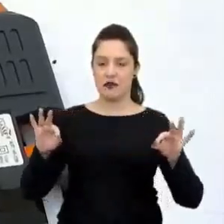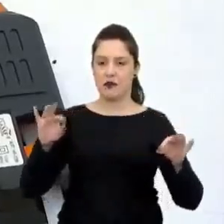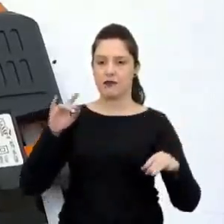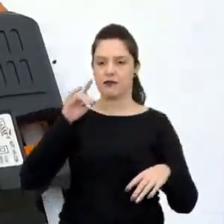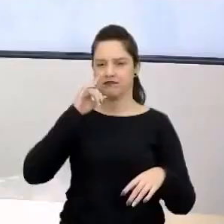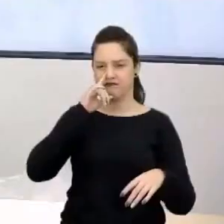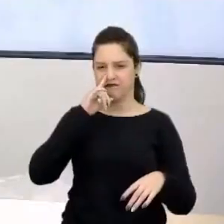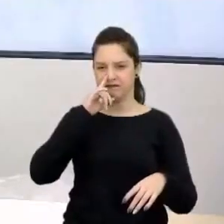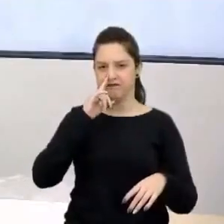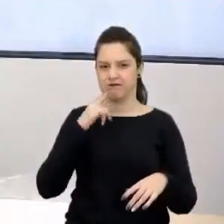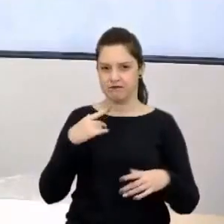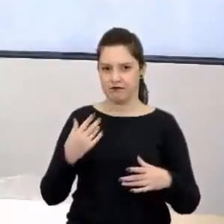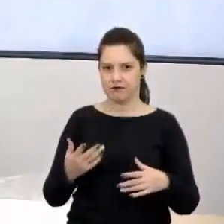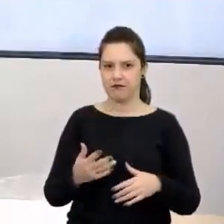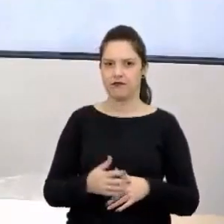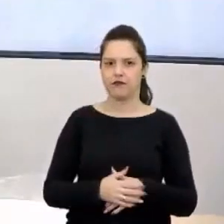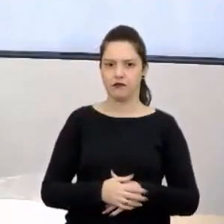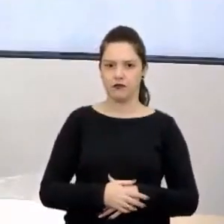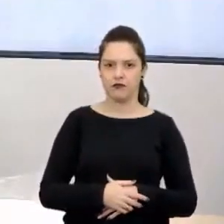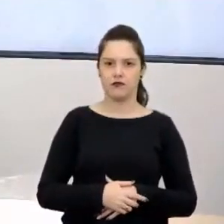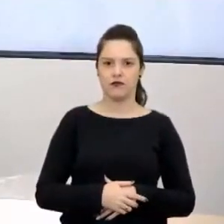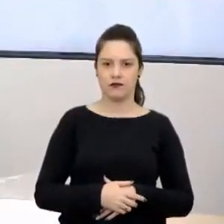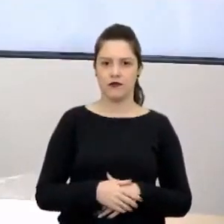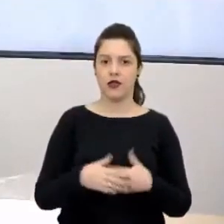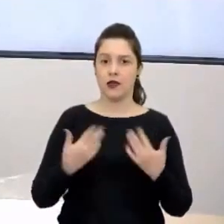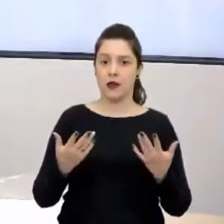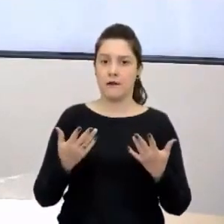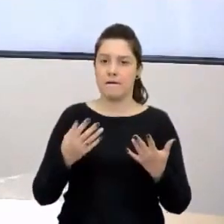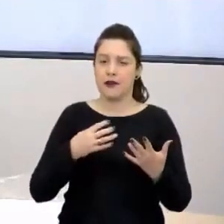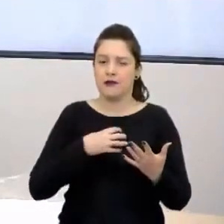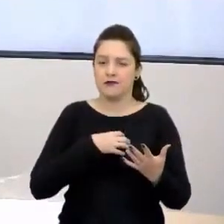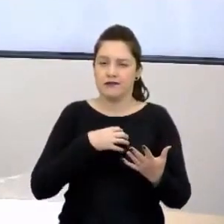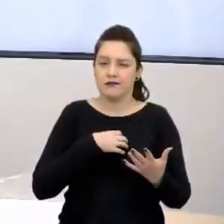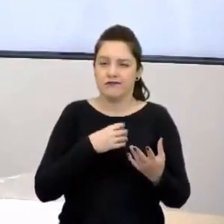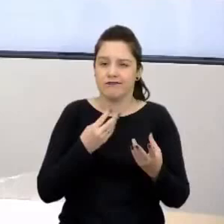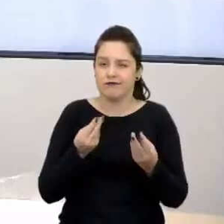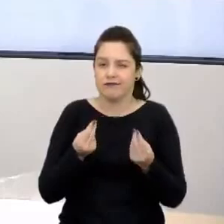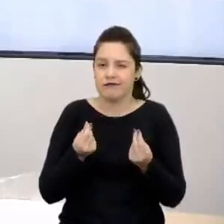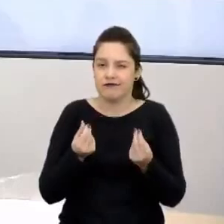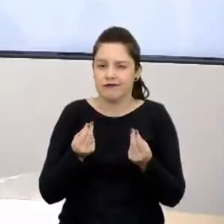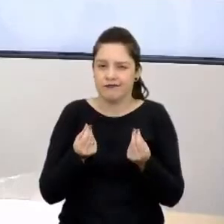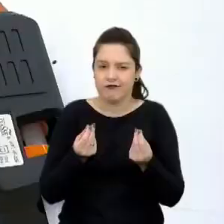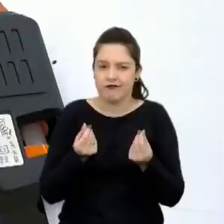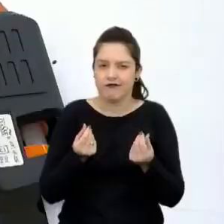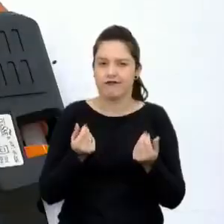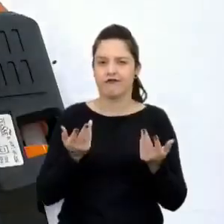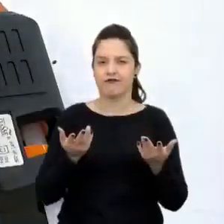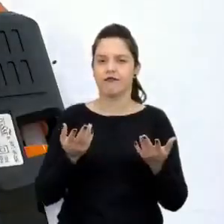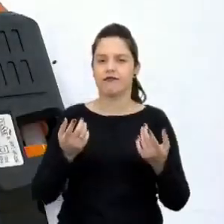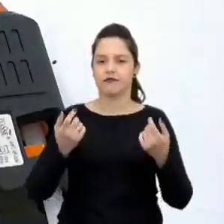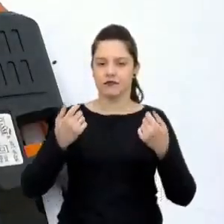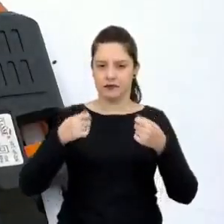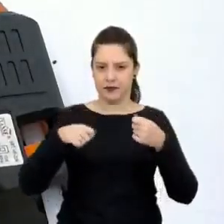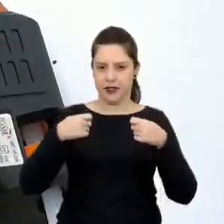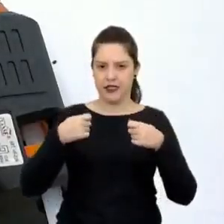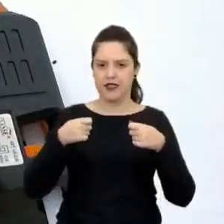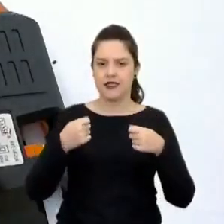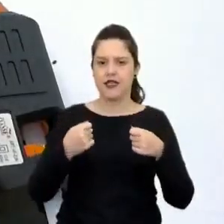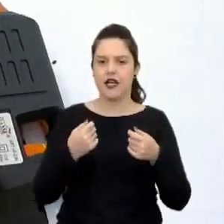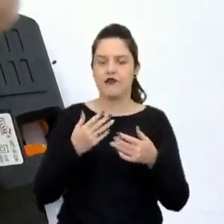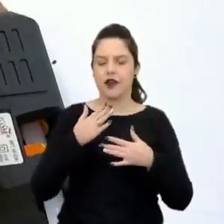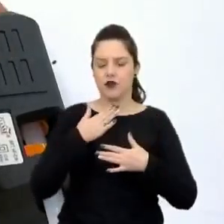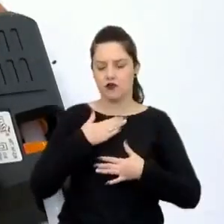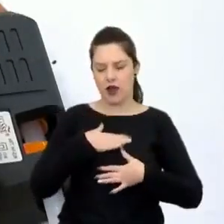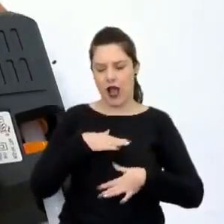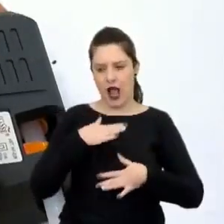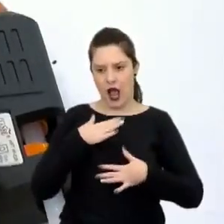a gente tem um cronômetro, eu tô fazendo isso de uma maneira bem qualquer. Então, você faça com mais carinho aí, faça